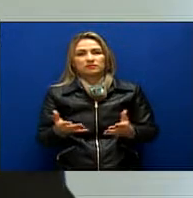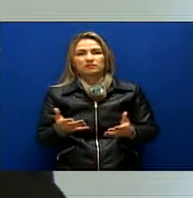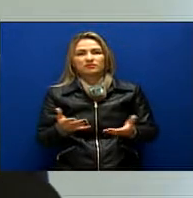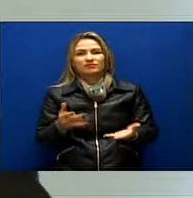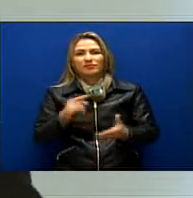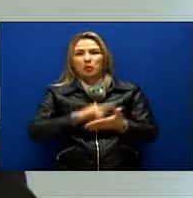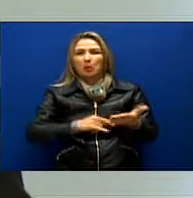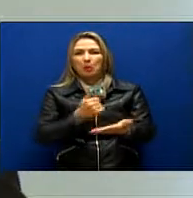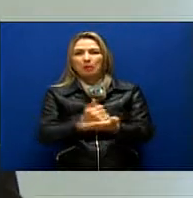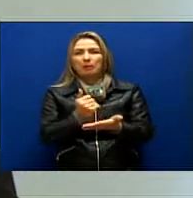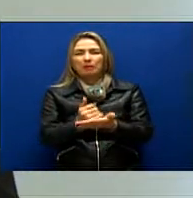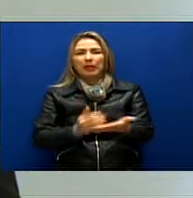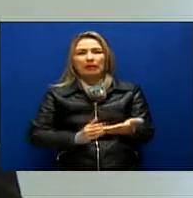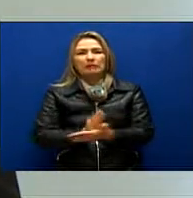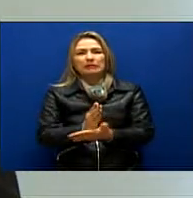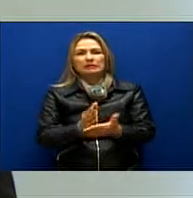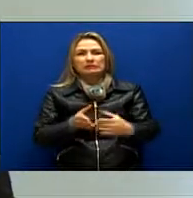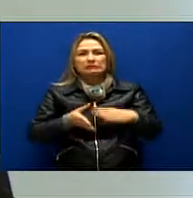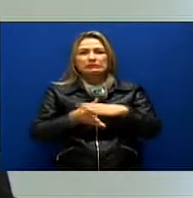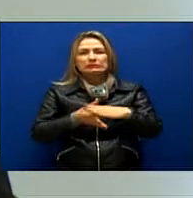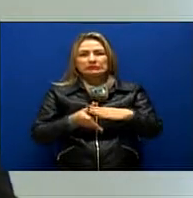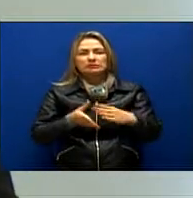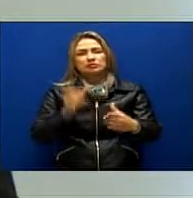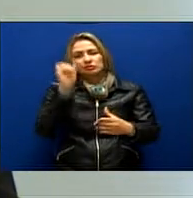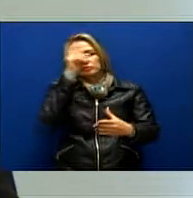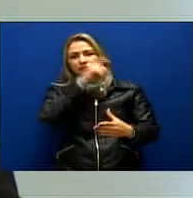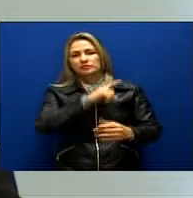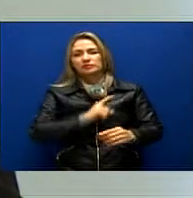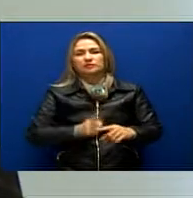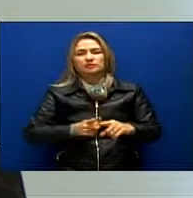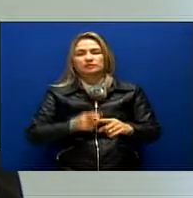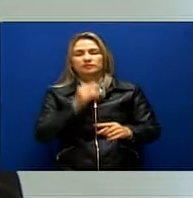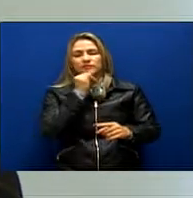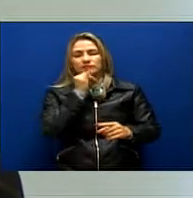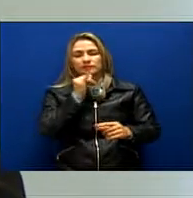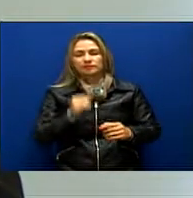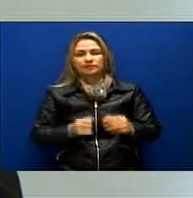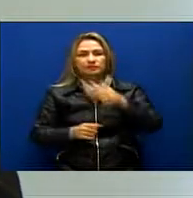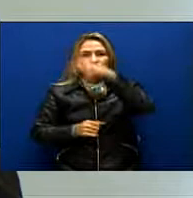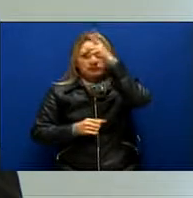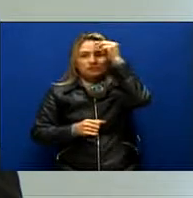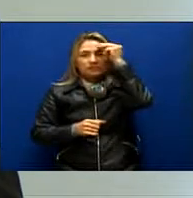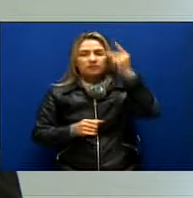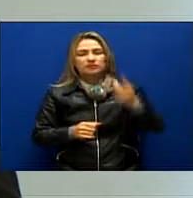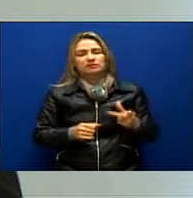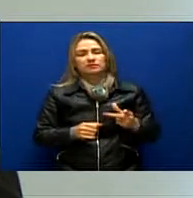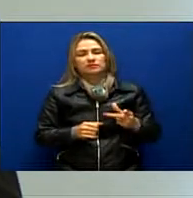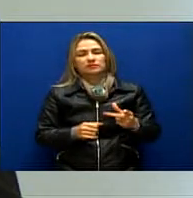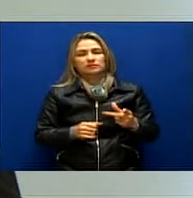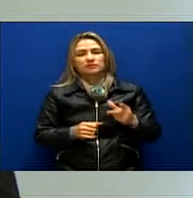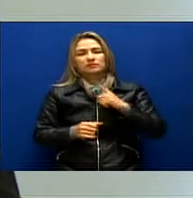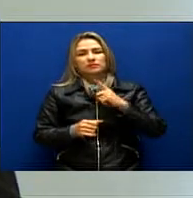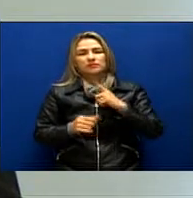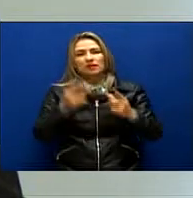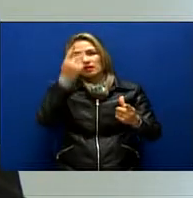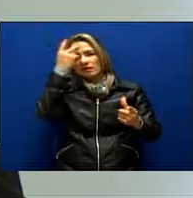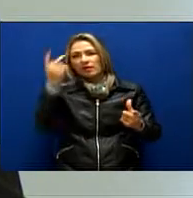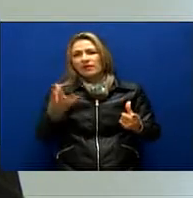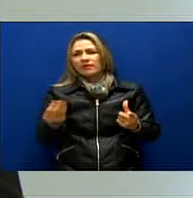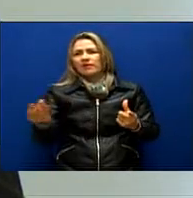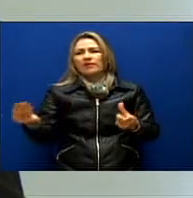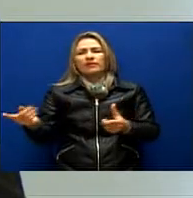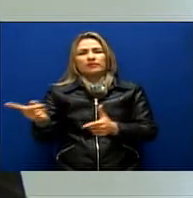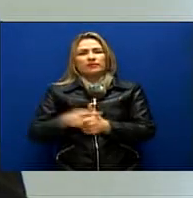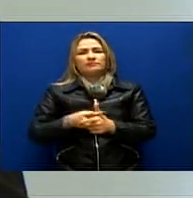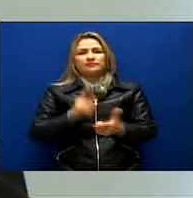sentido de débitos a receber na prefeitura. Vou dar um exemplo, tentando falar sempre